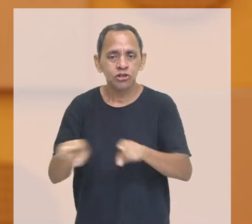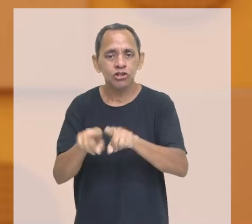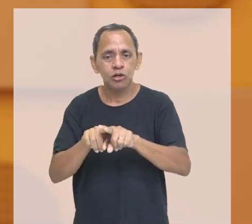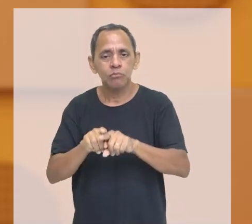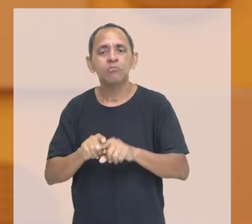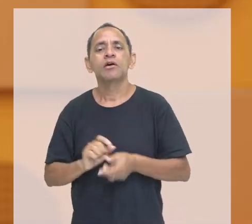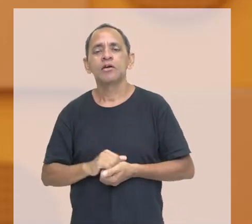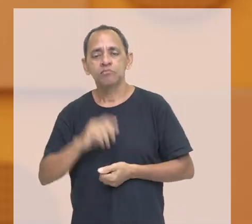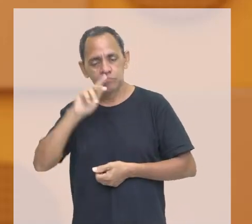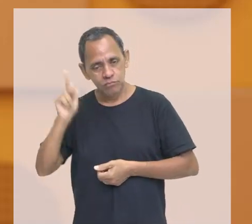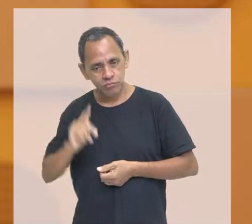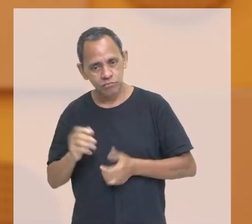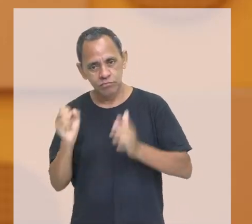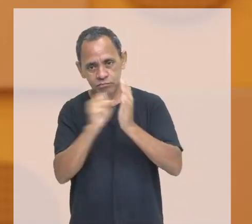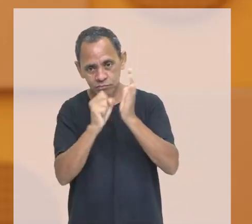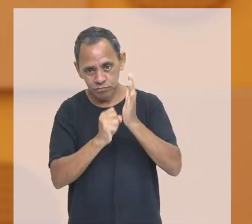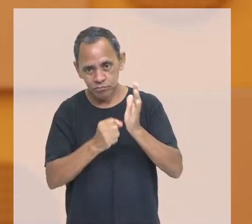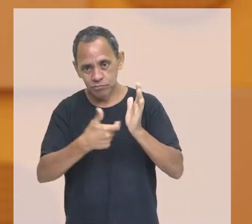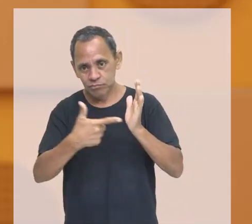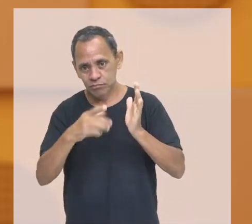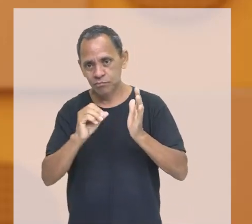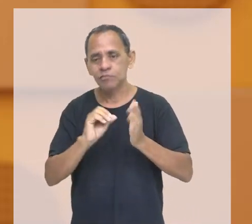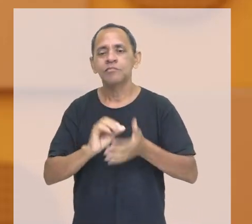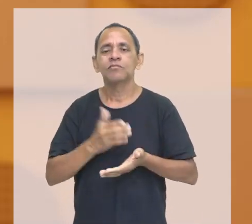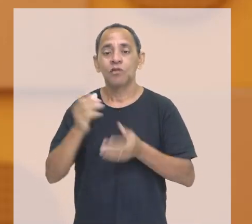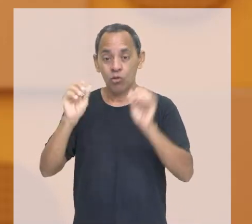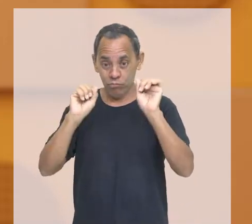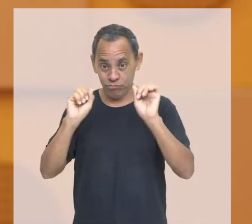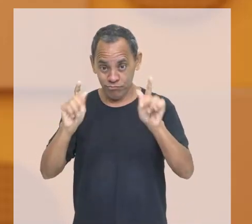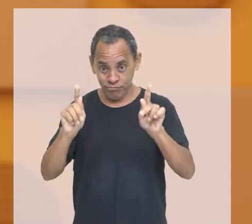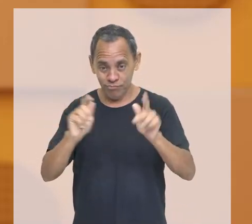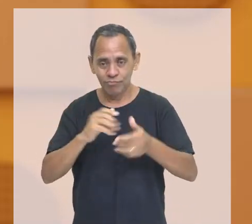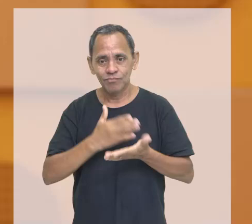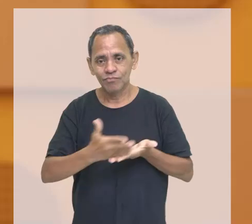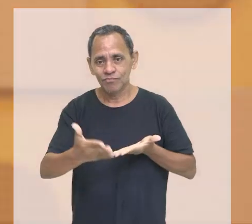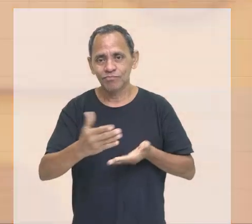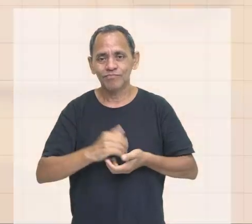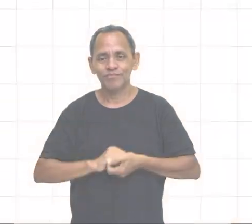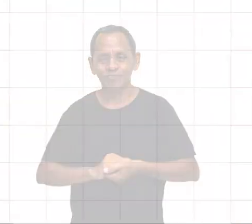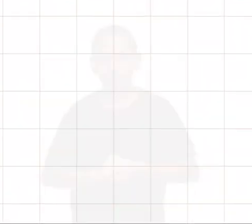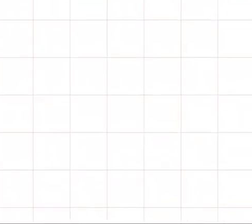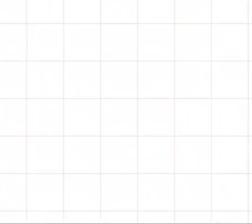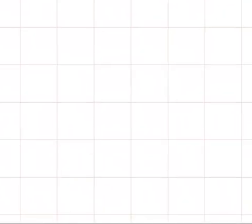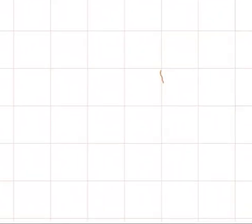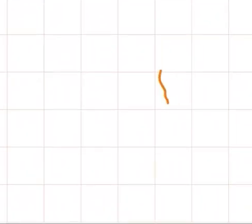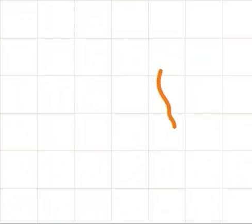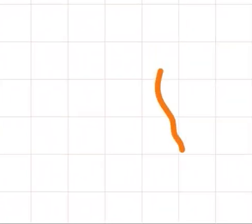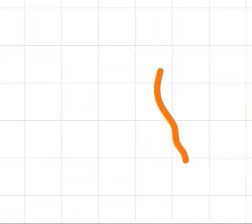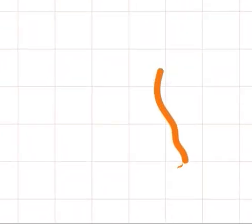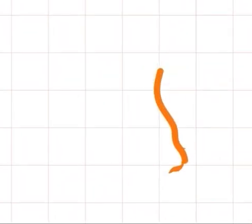século XX. Beleza, gente? Sem mais conversas, vamos à nossa aula.